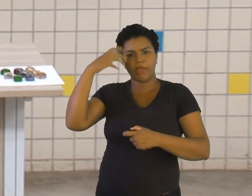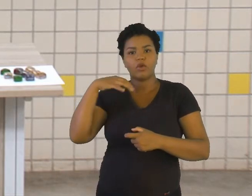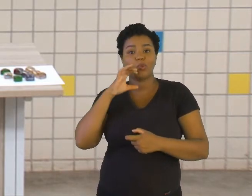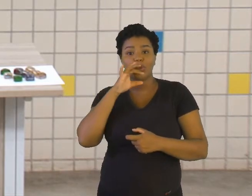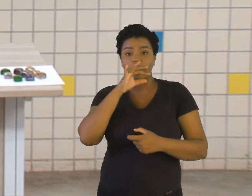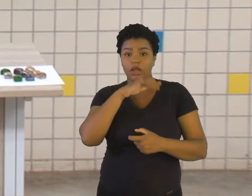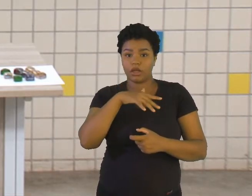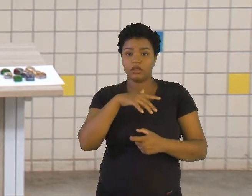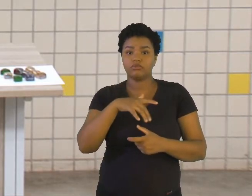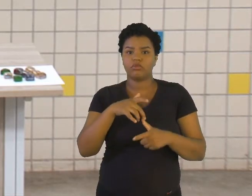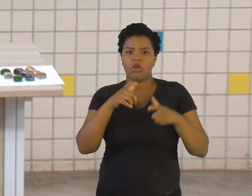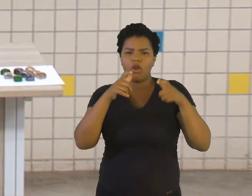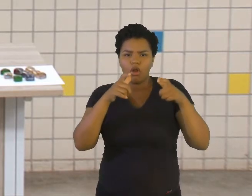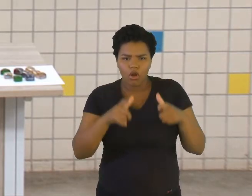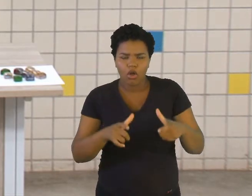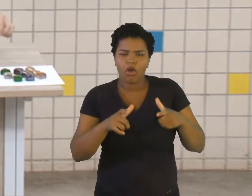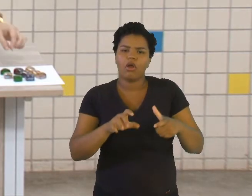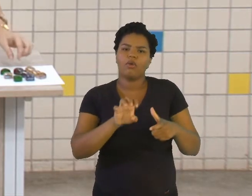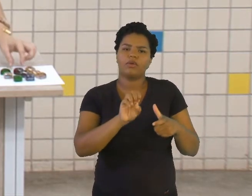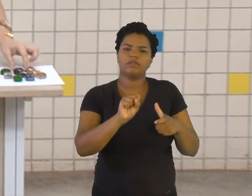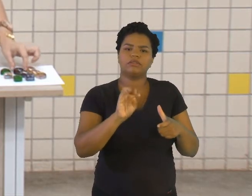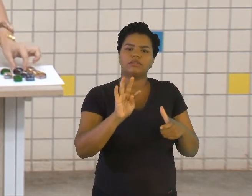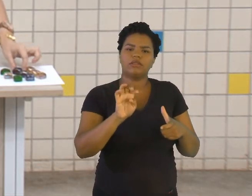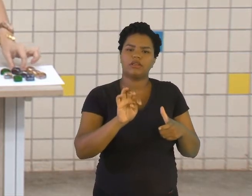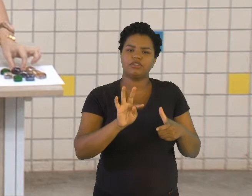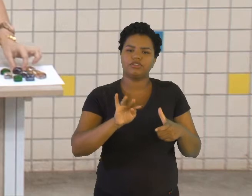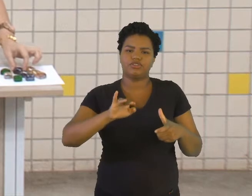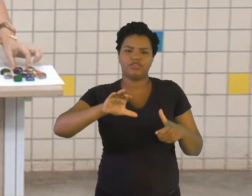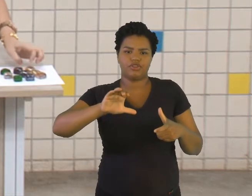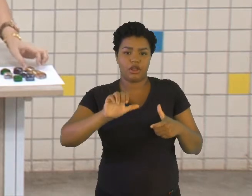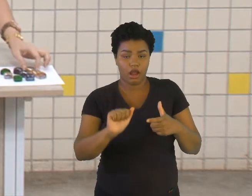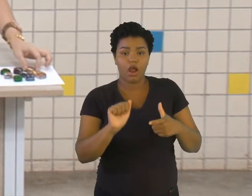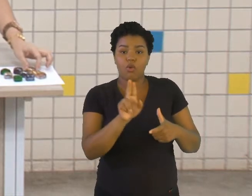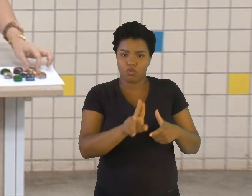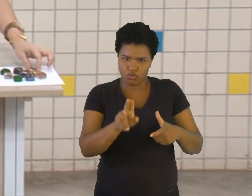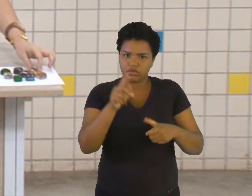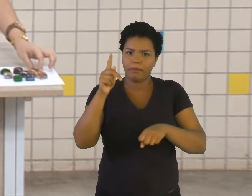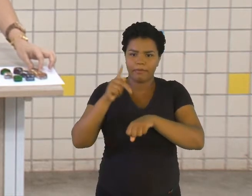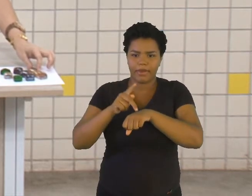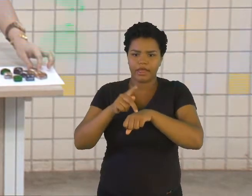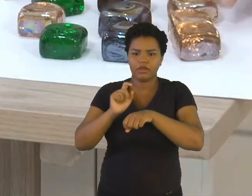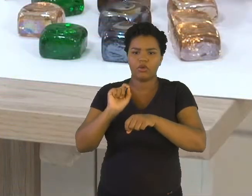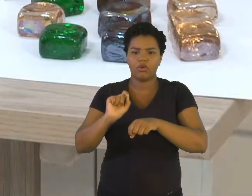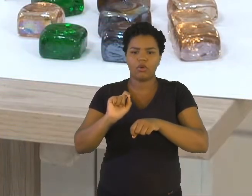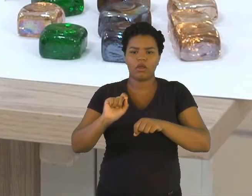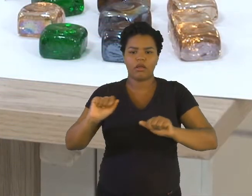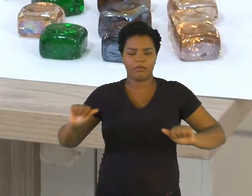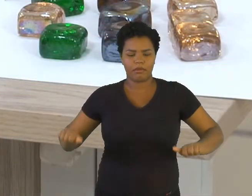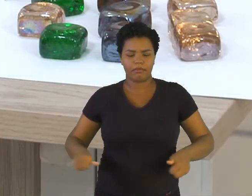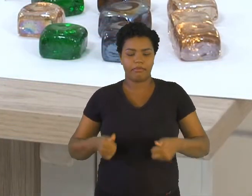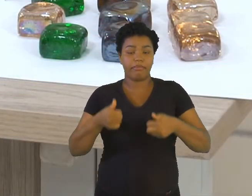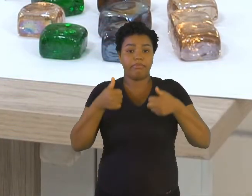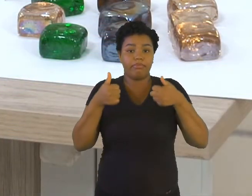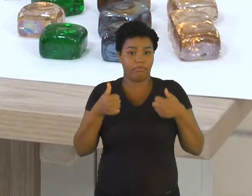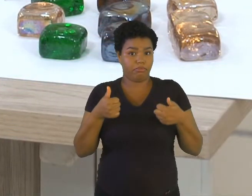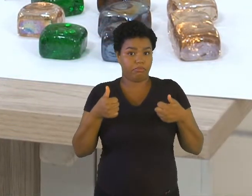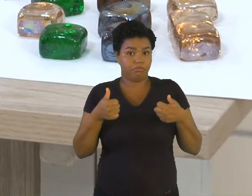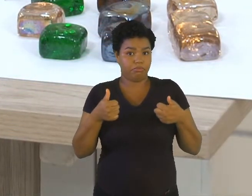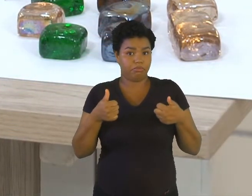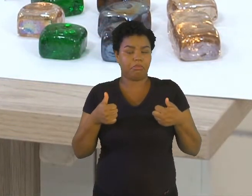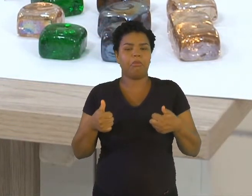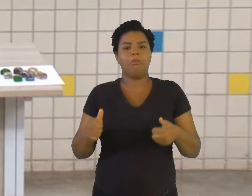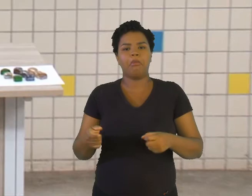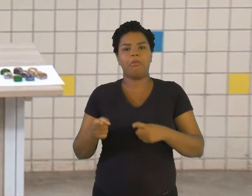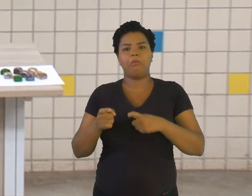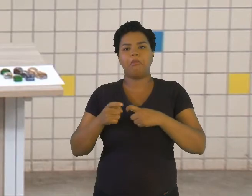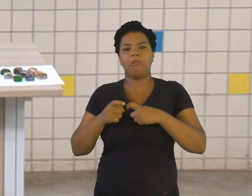clínicas de estética usam essas pedras aqui, ó, para melhoria na medicina,